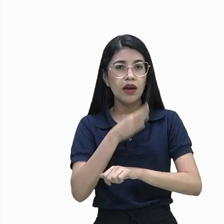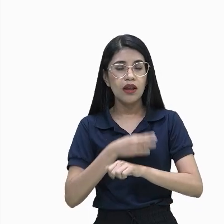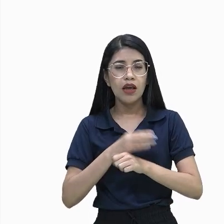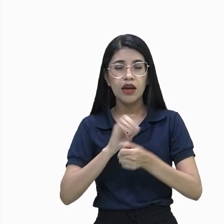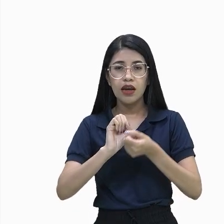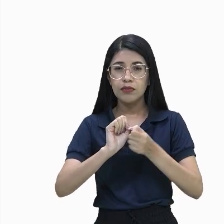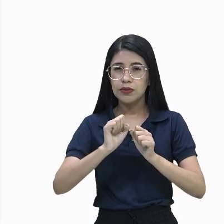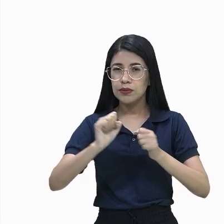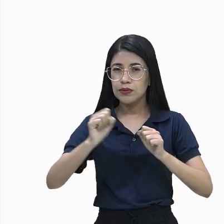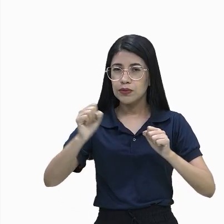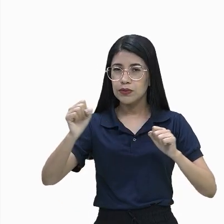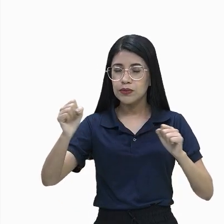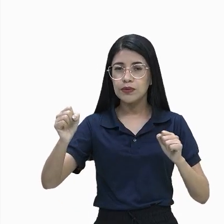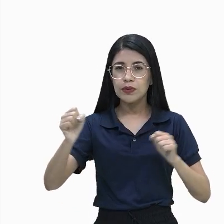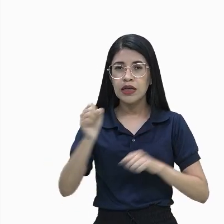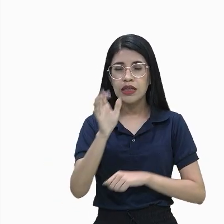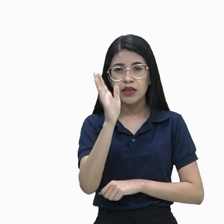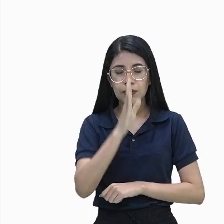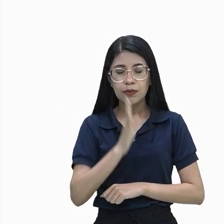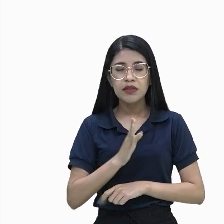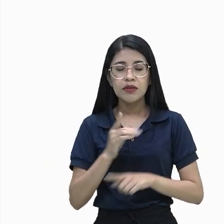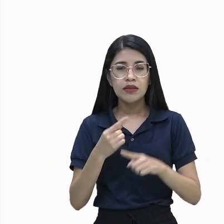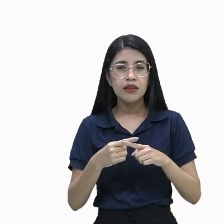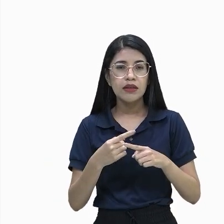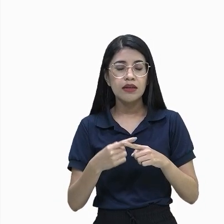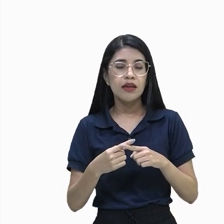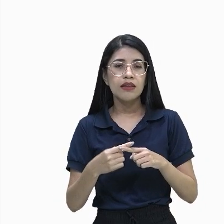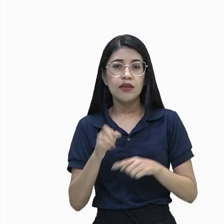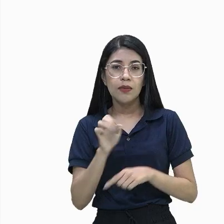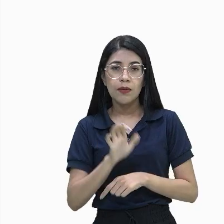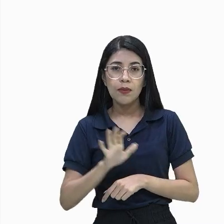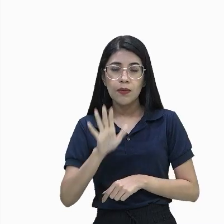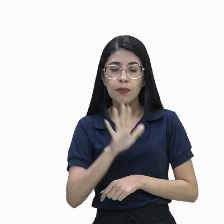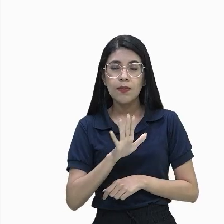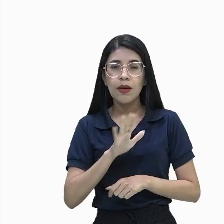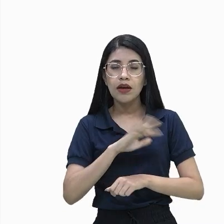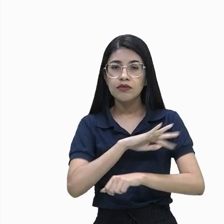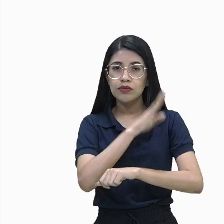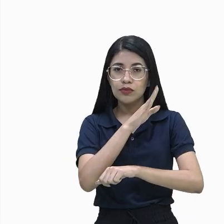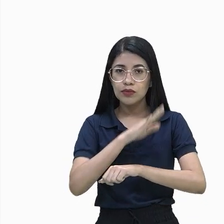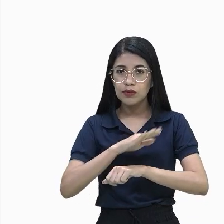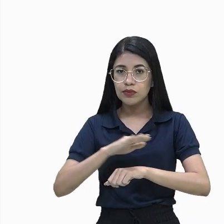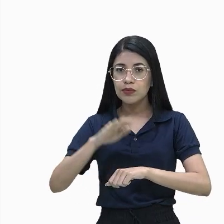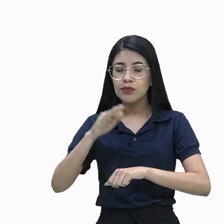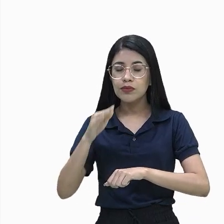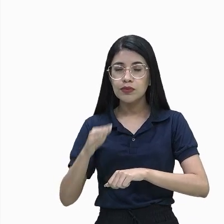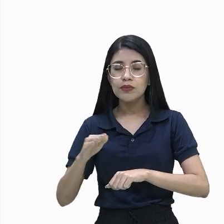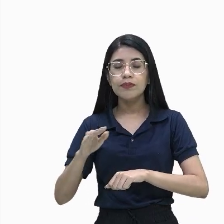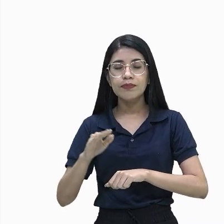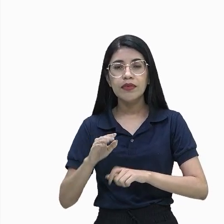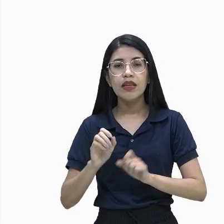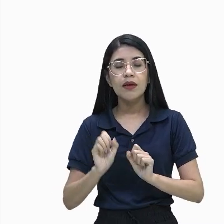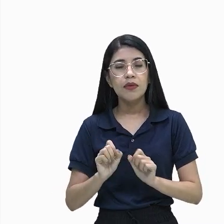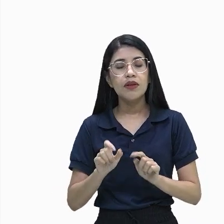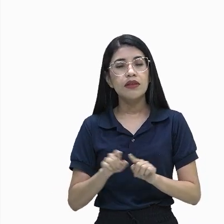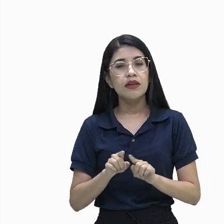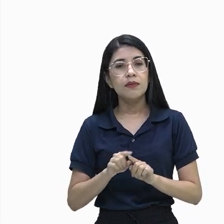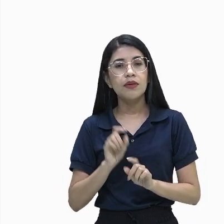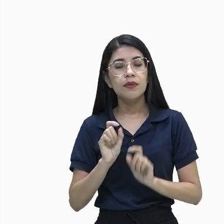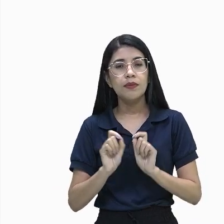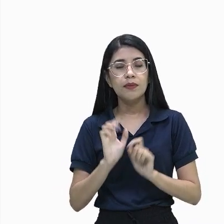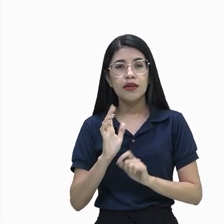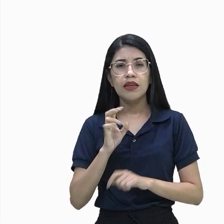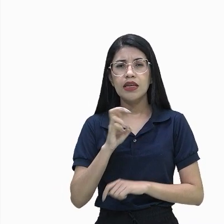do território brasileiro. São áreas de planalto? Pode ser que aquela área de planalto sendo considerada tenha